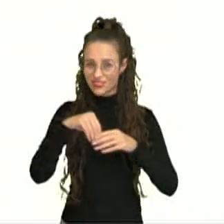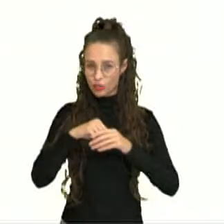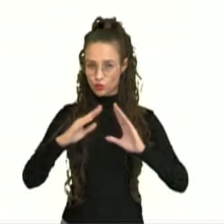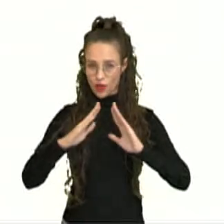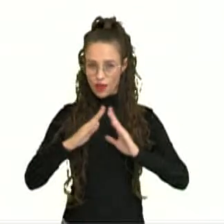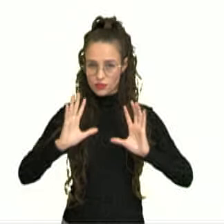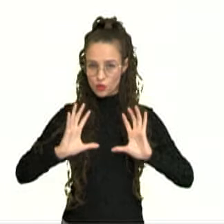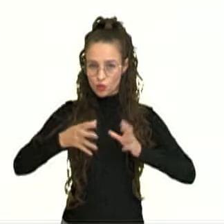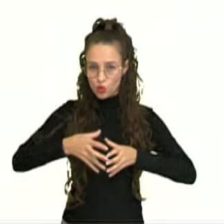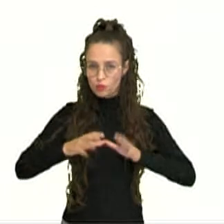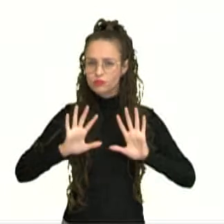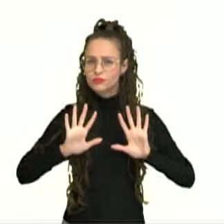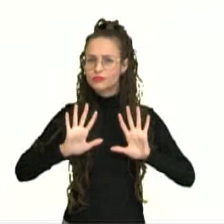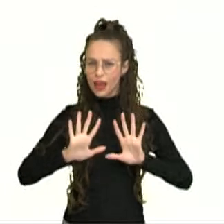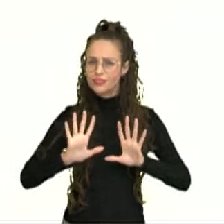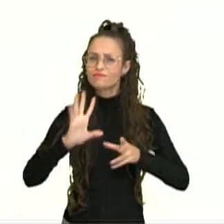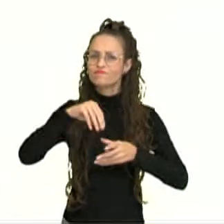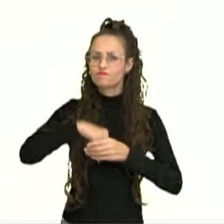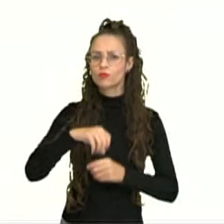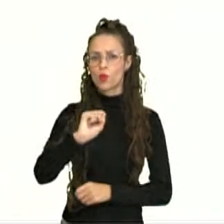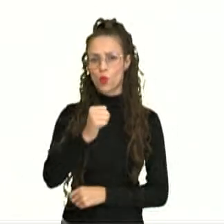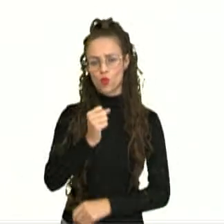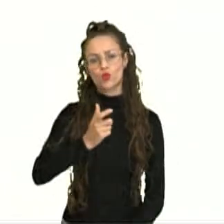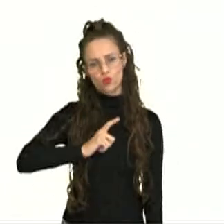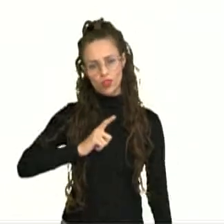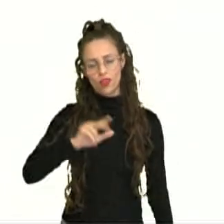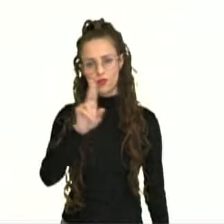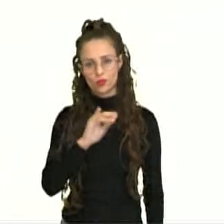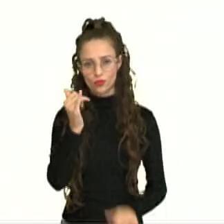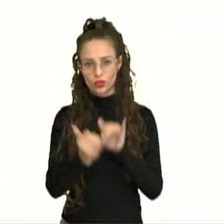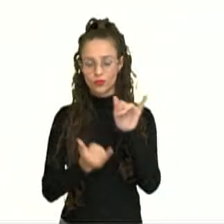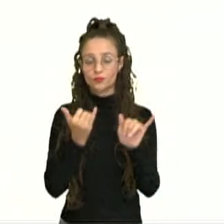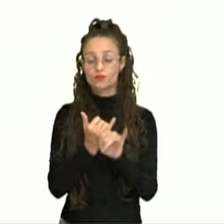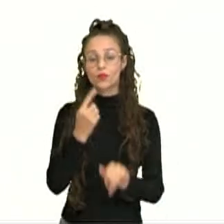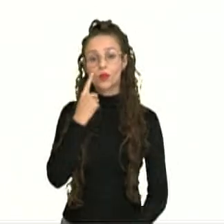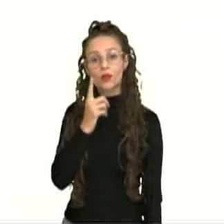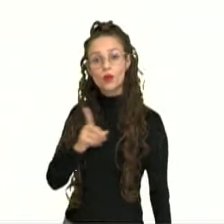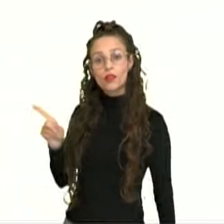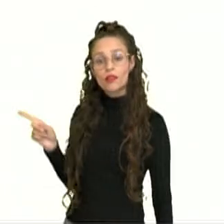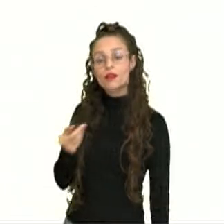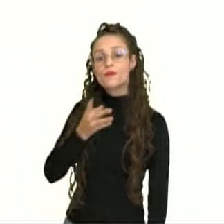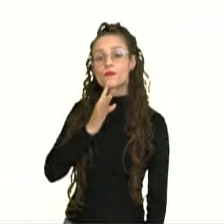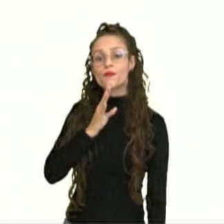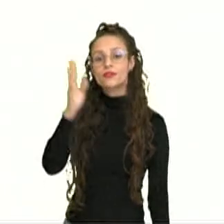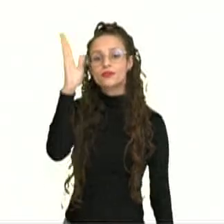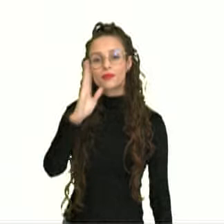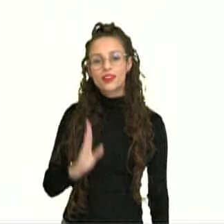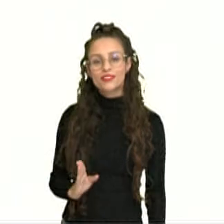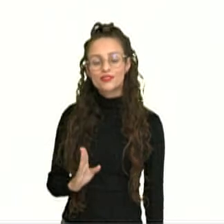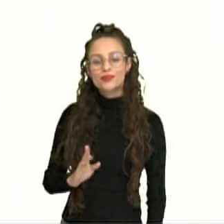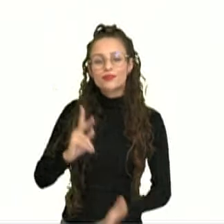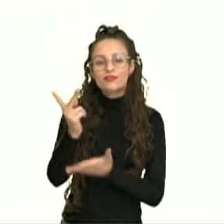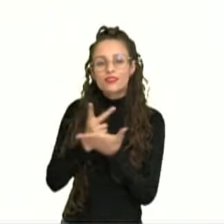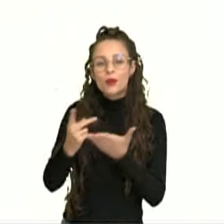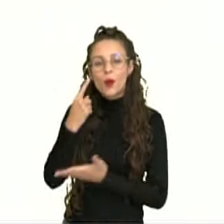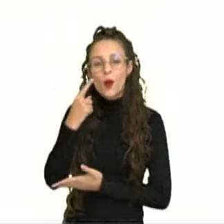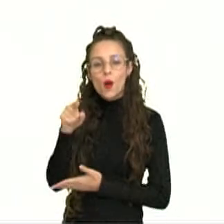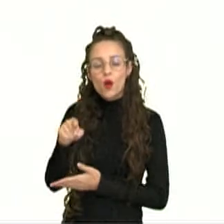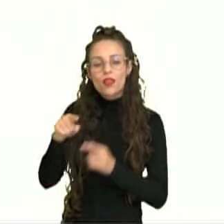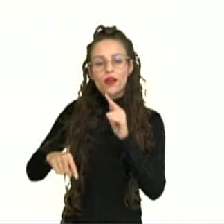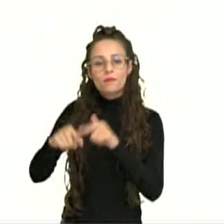domicílios. Veja aqui na barrinha que você tem Conheça o Brasil e nós estamos no ícone Matérias